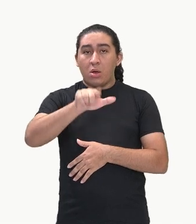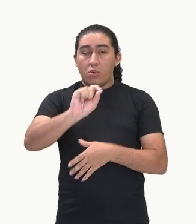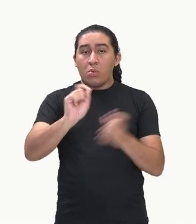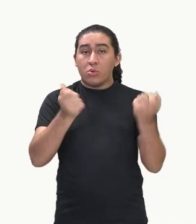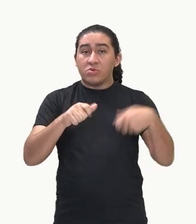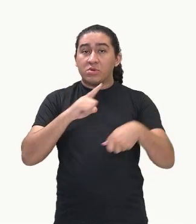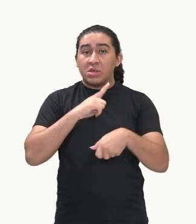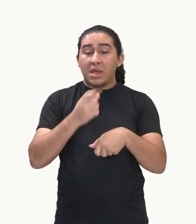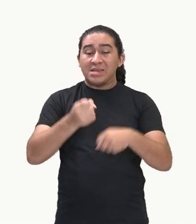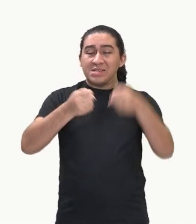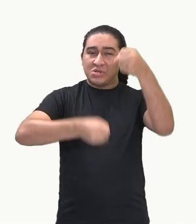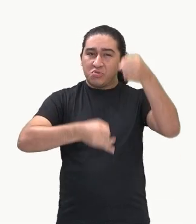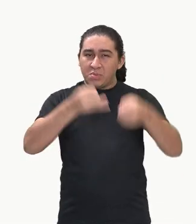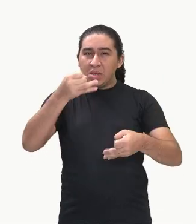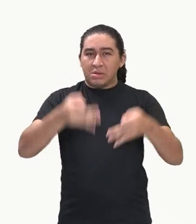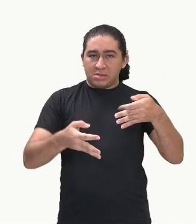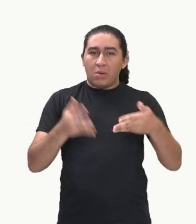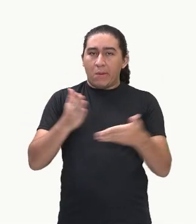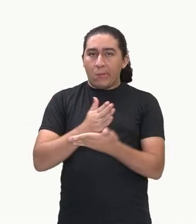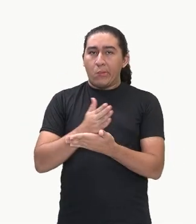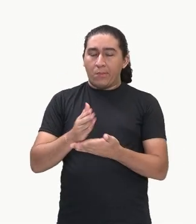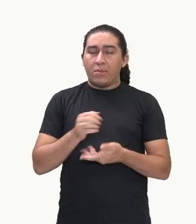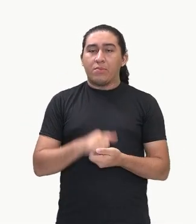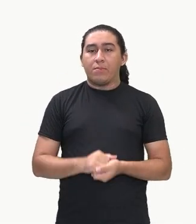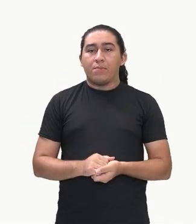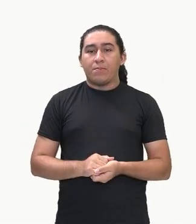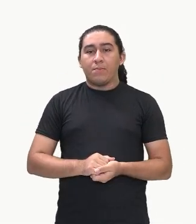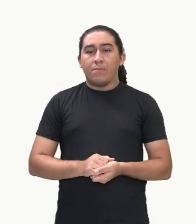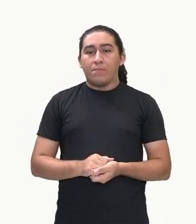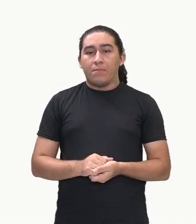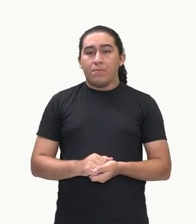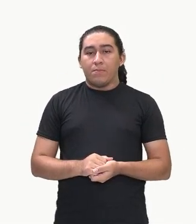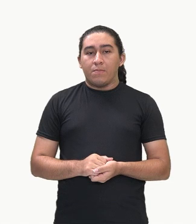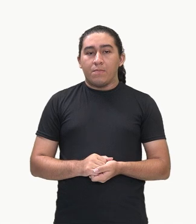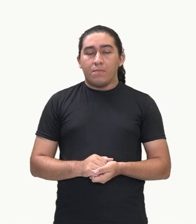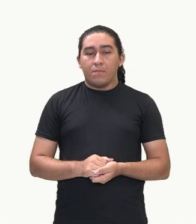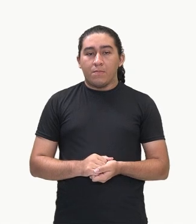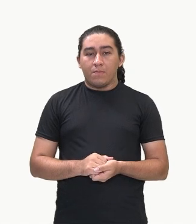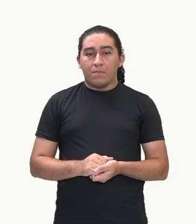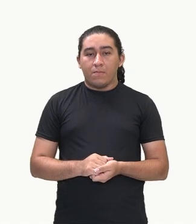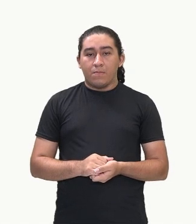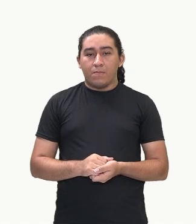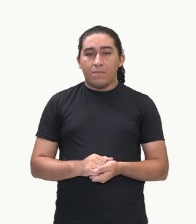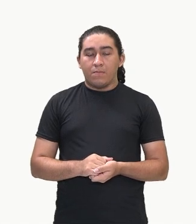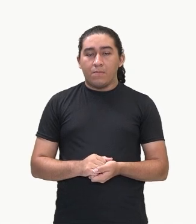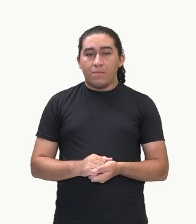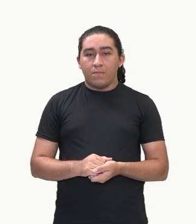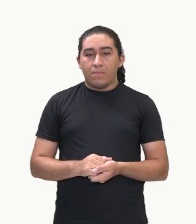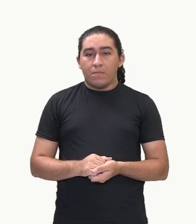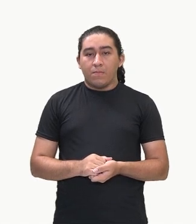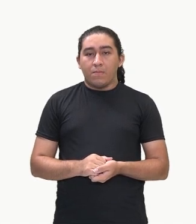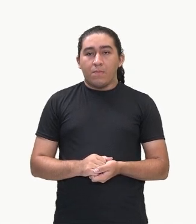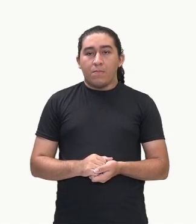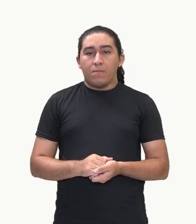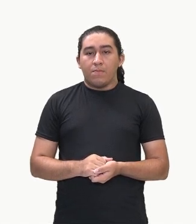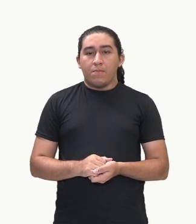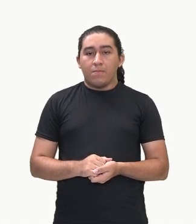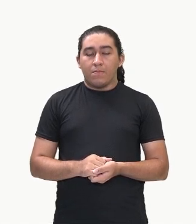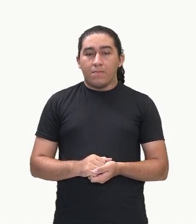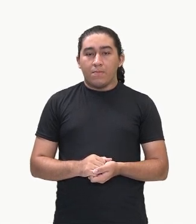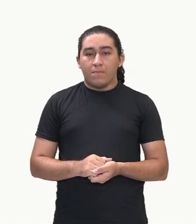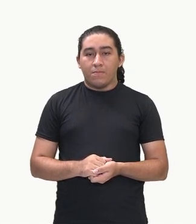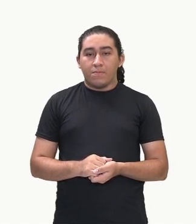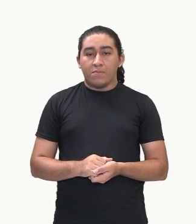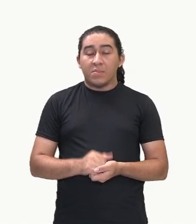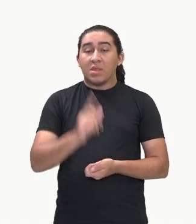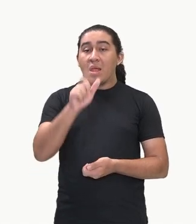para explicar mais, né, detalhadamente uma situação anterior, que é o que